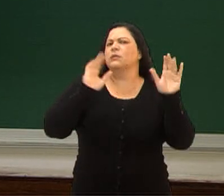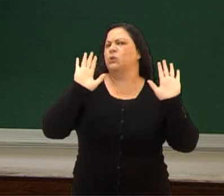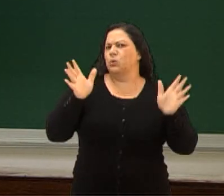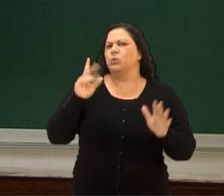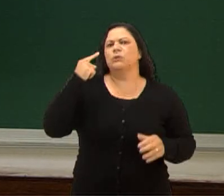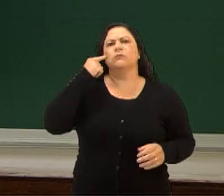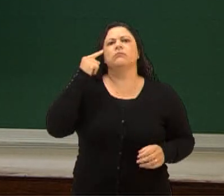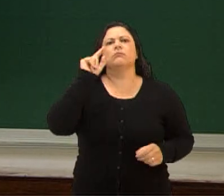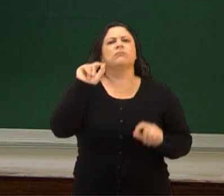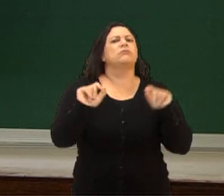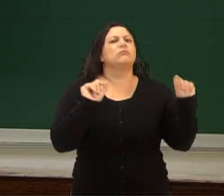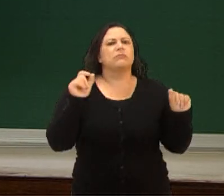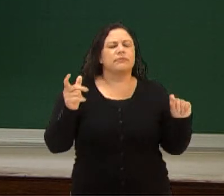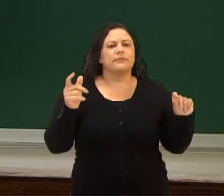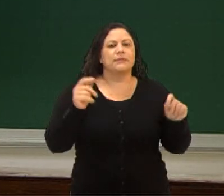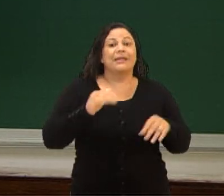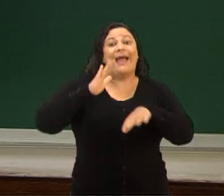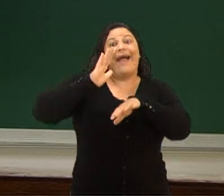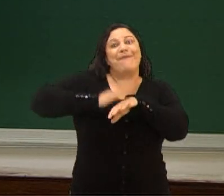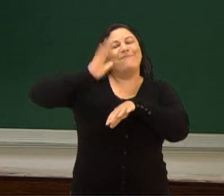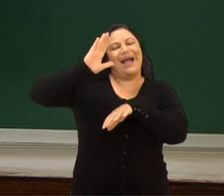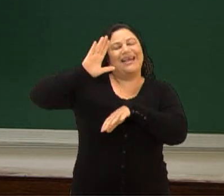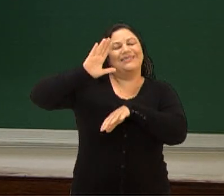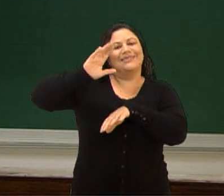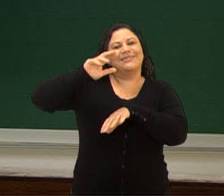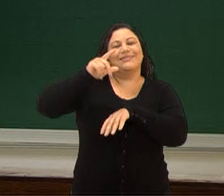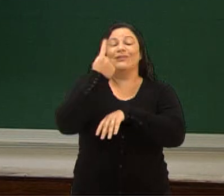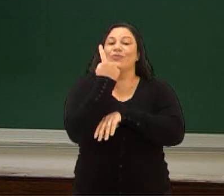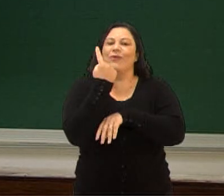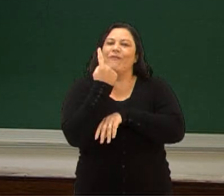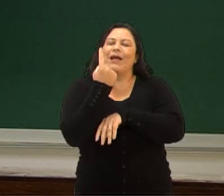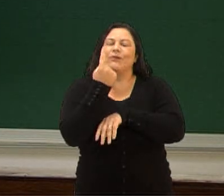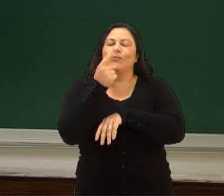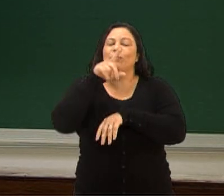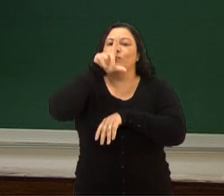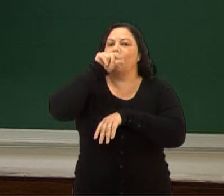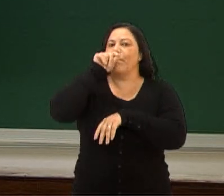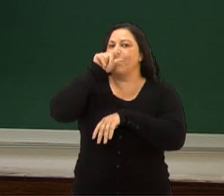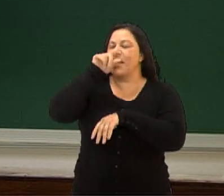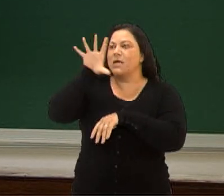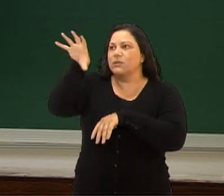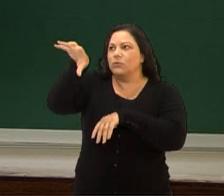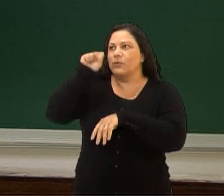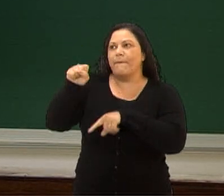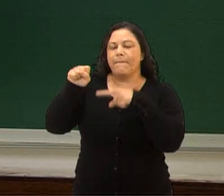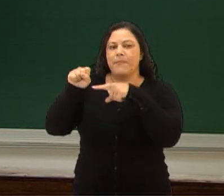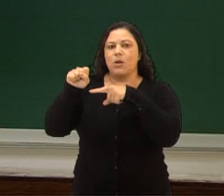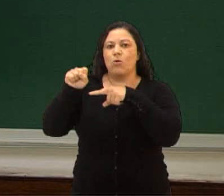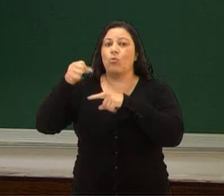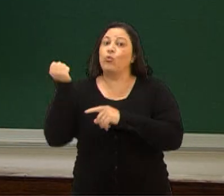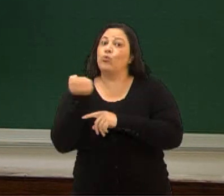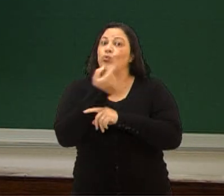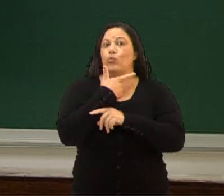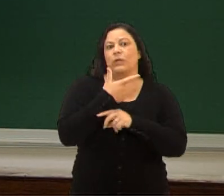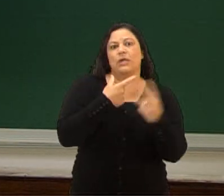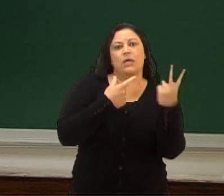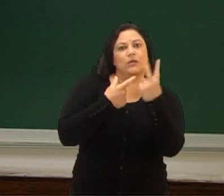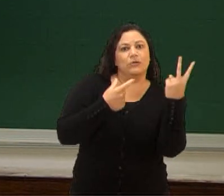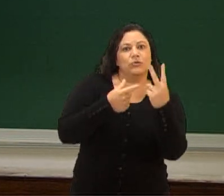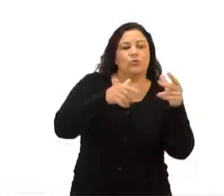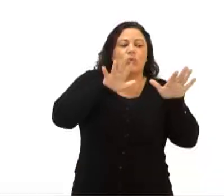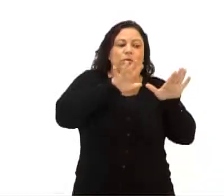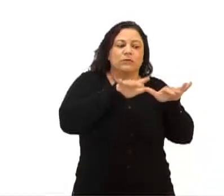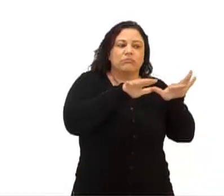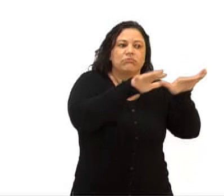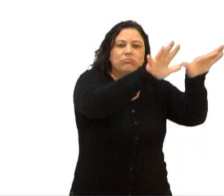dizer? Olha, mais vale um pássaro na mão do que dois voando. O que será que isso significa, né? Vamos ver ali no